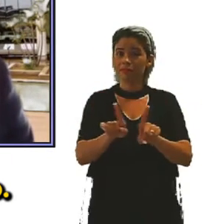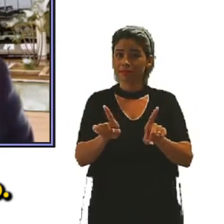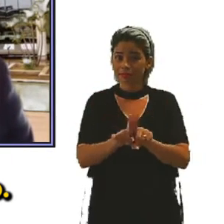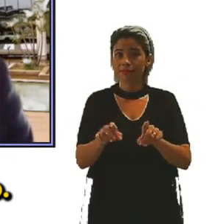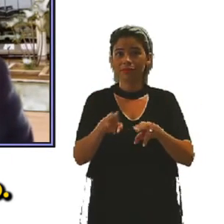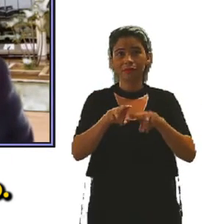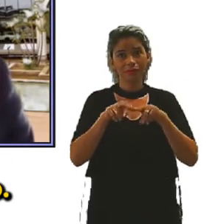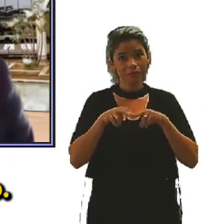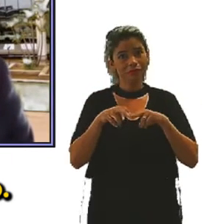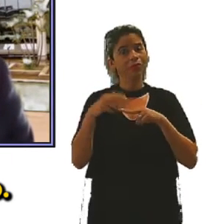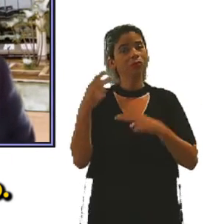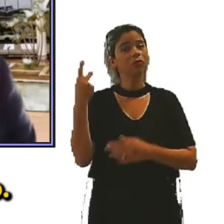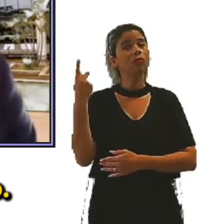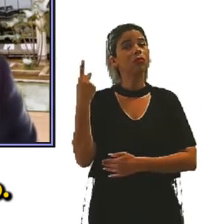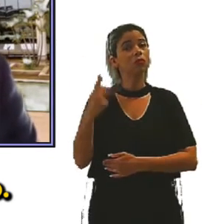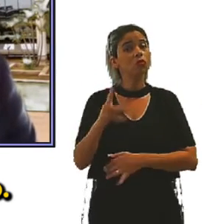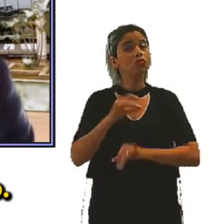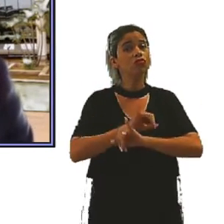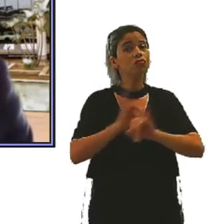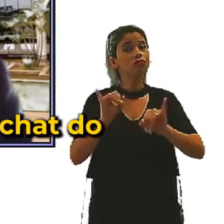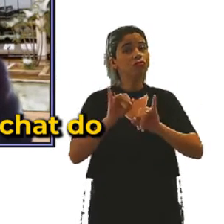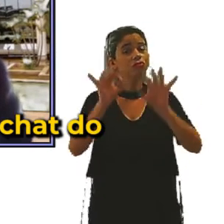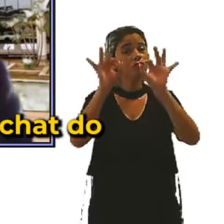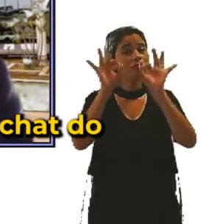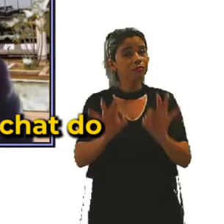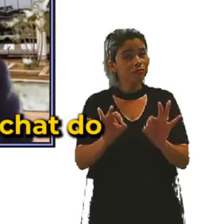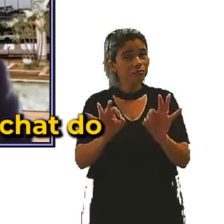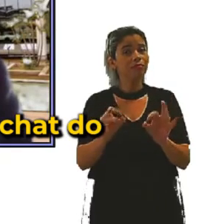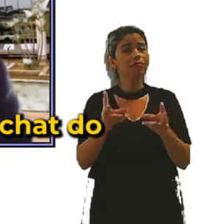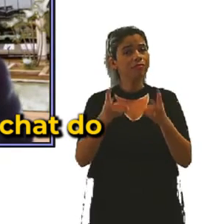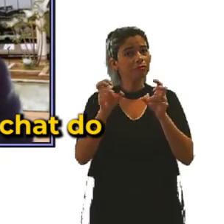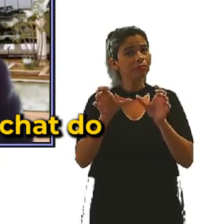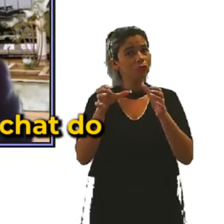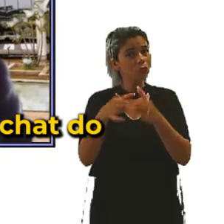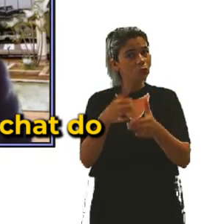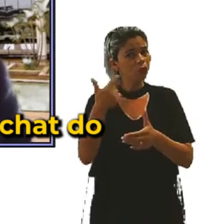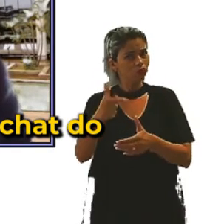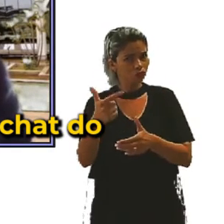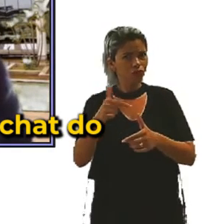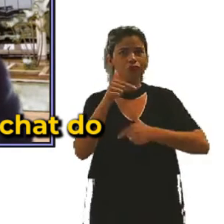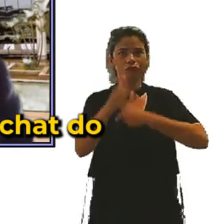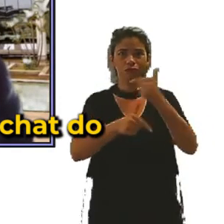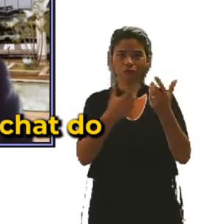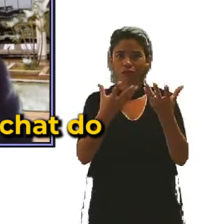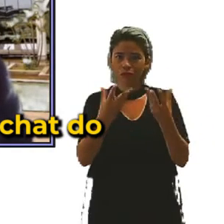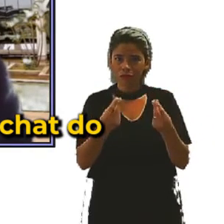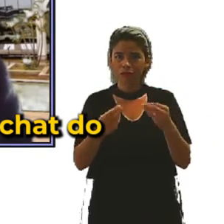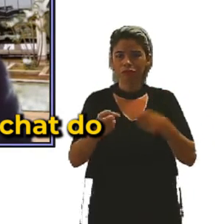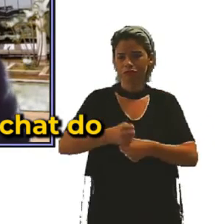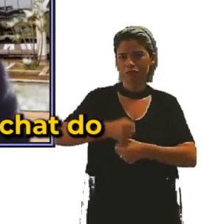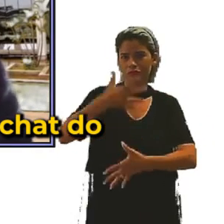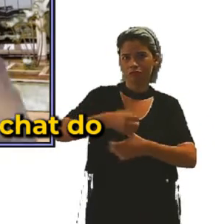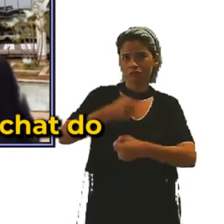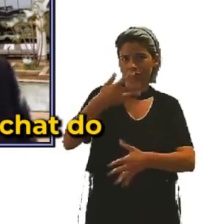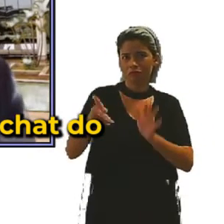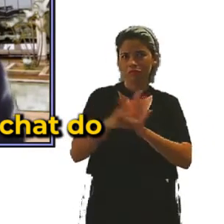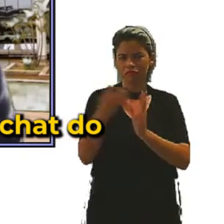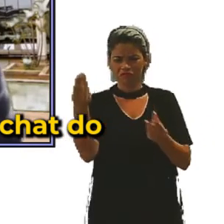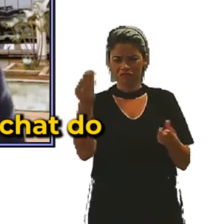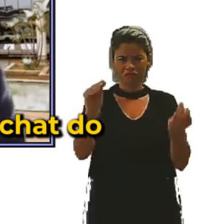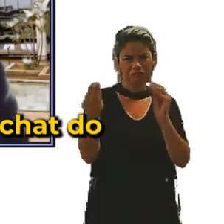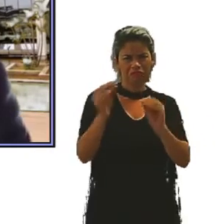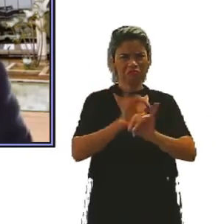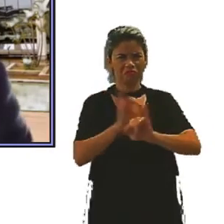pela excelente informação, né? Eu vejo que a sua equipe aí está bem ativa no chat do YouTube, né? Colocando